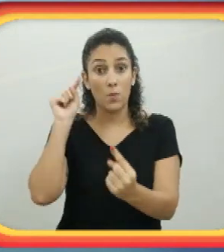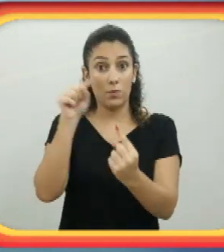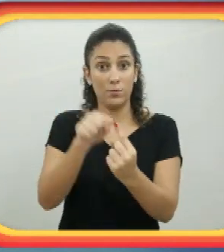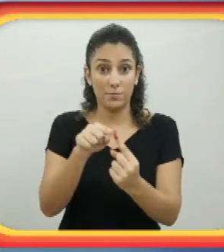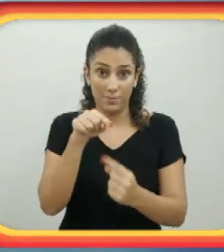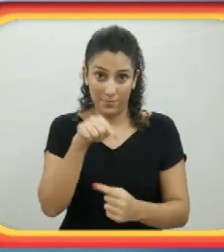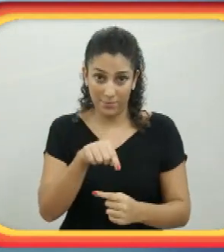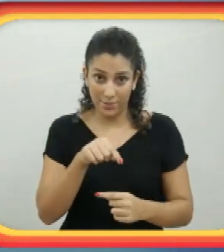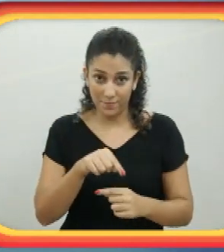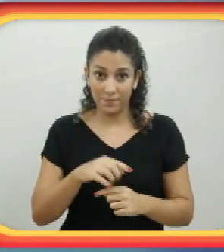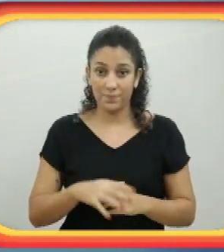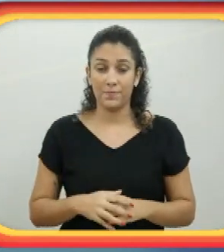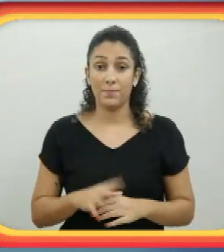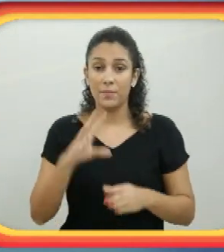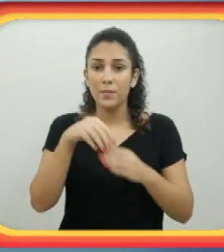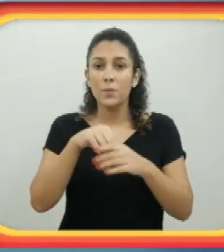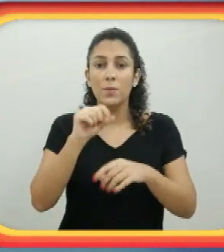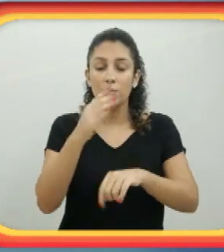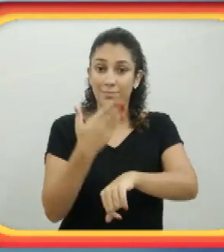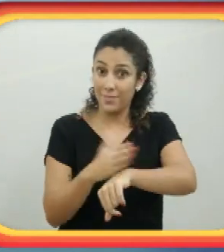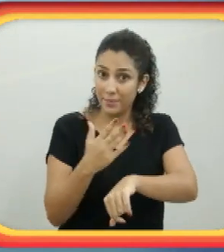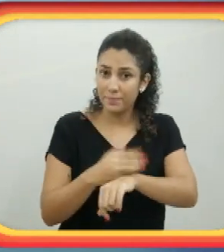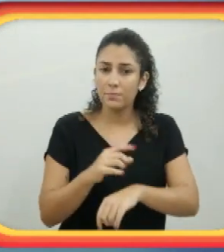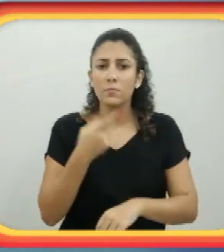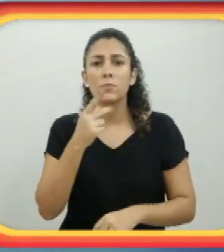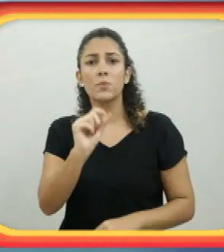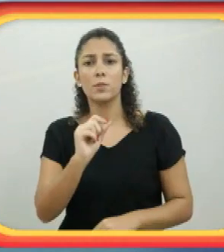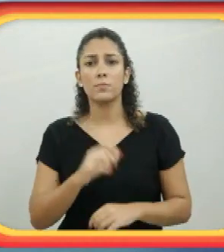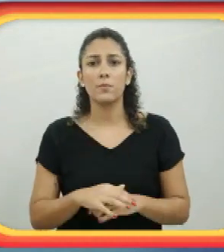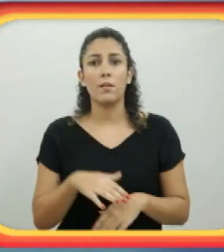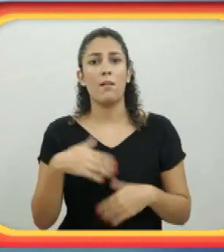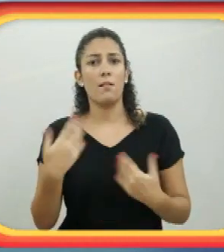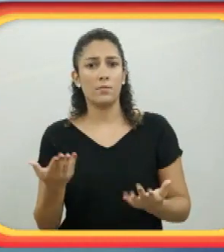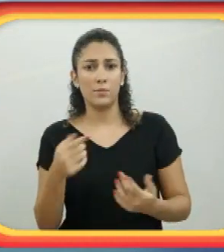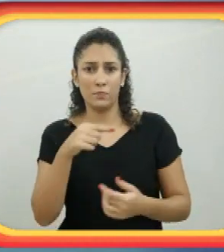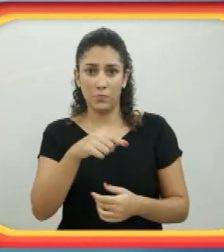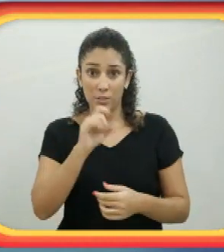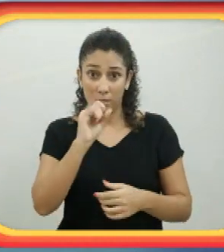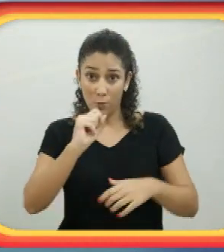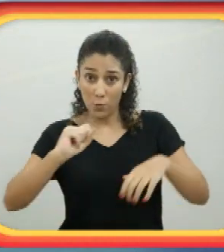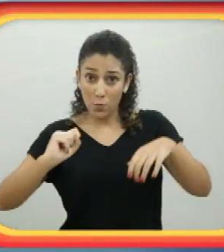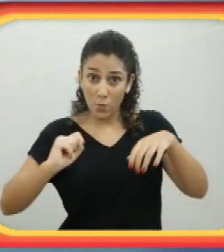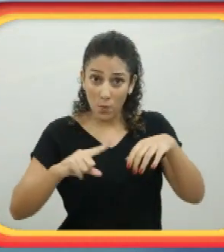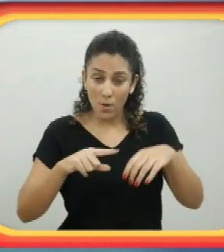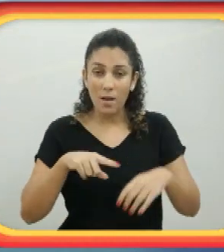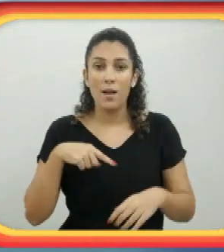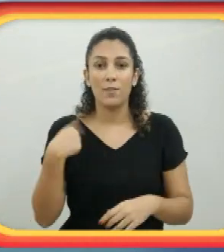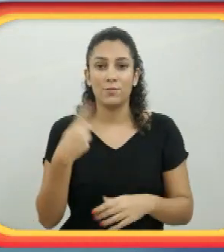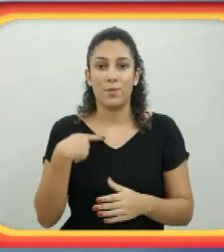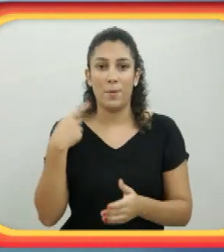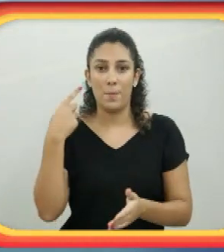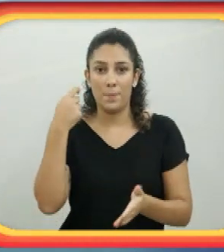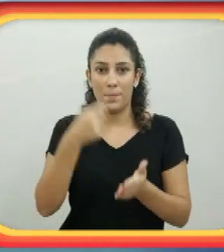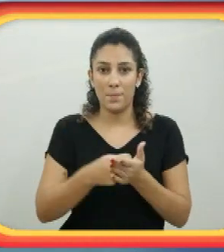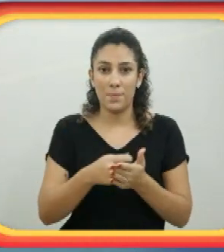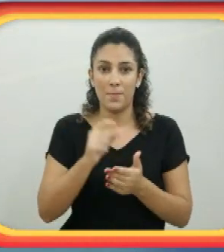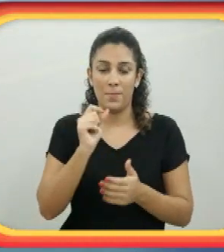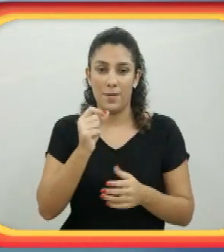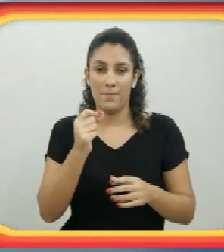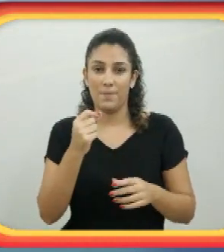competindo. Dentro de um treinamento nosso mesmo, entre os colegas aqui de equipe, a gente gosta de traçar ali